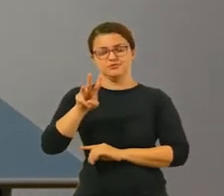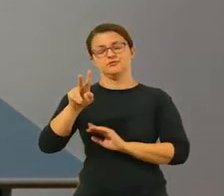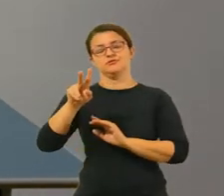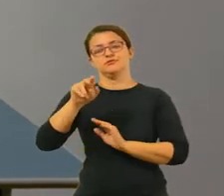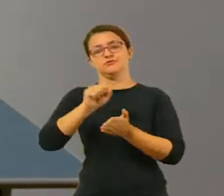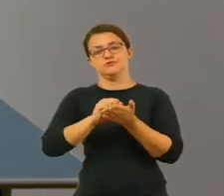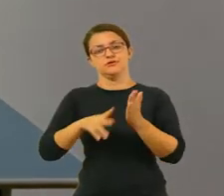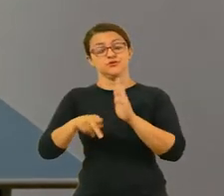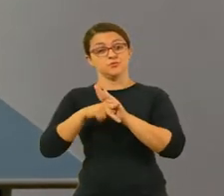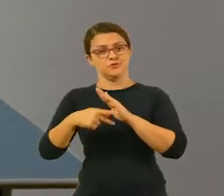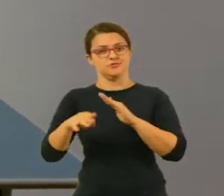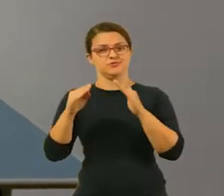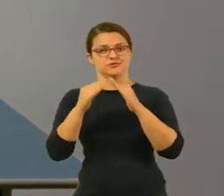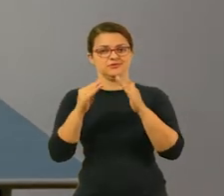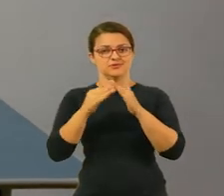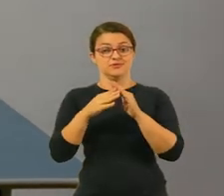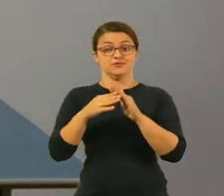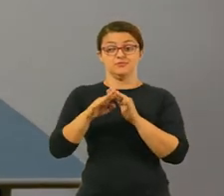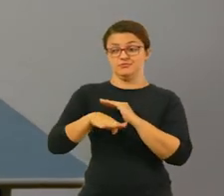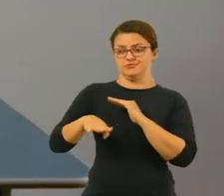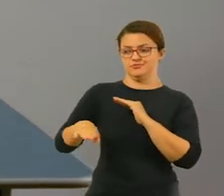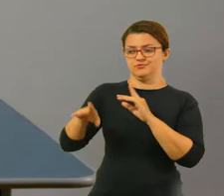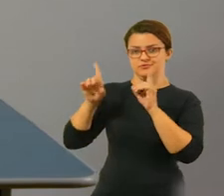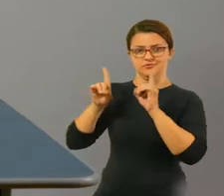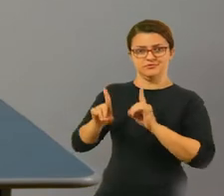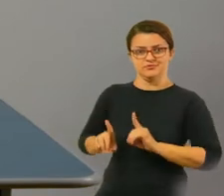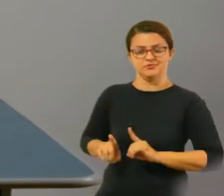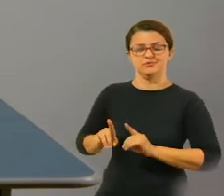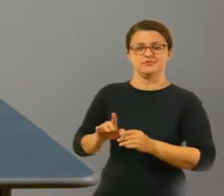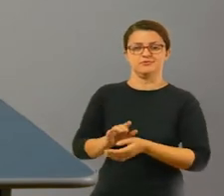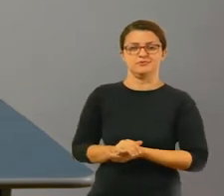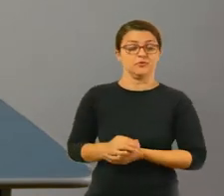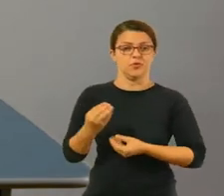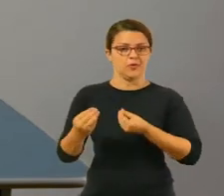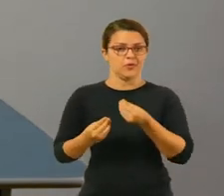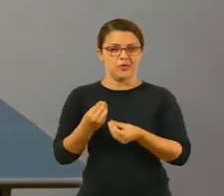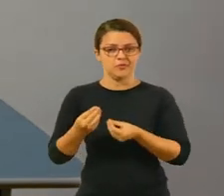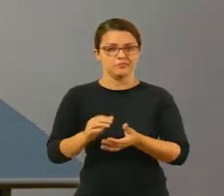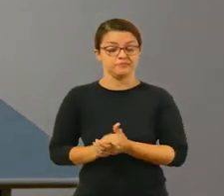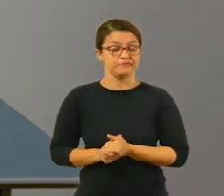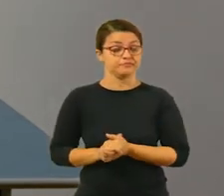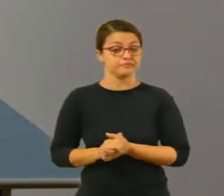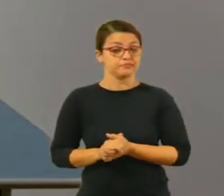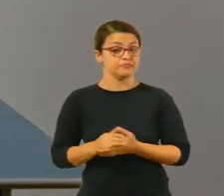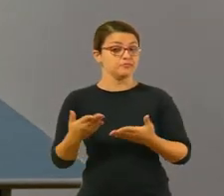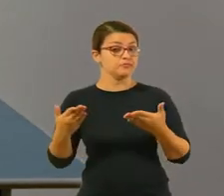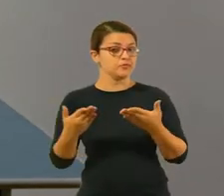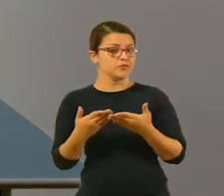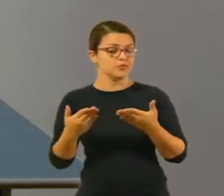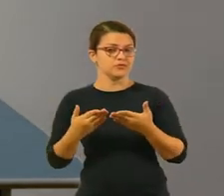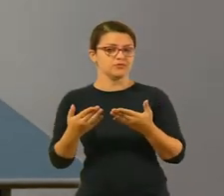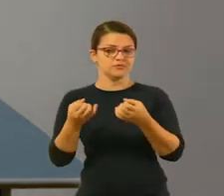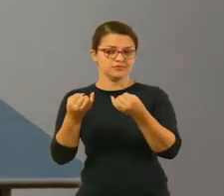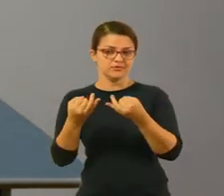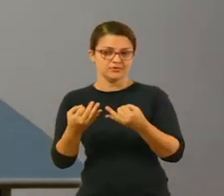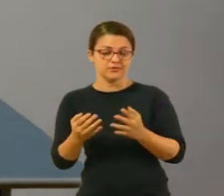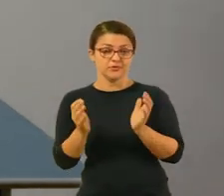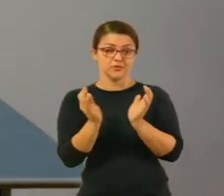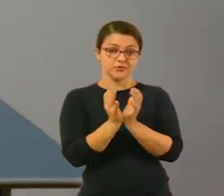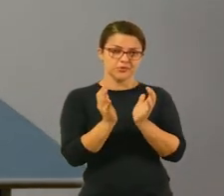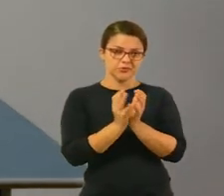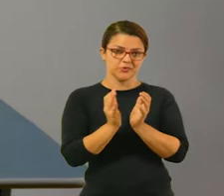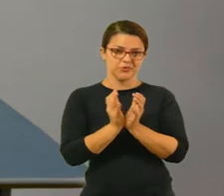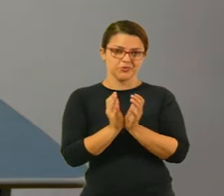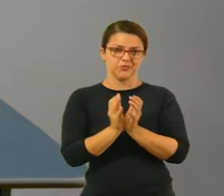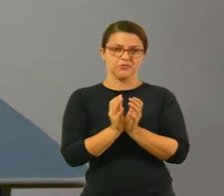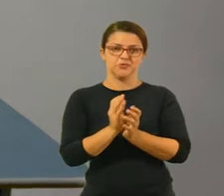Lição de Casa para crianças com deficiência. Bem, hoje nós vamos falar sobre dois níveis de ensino, a